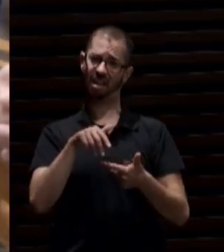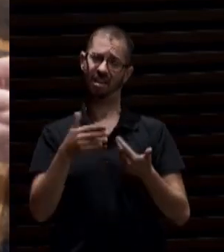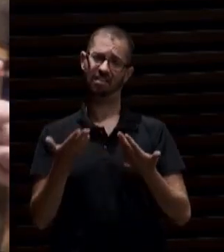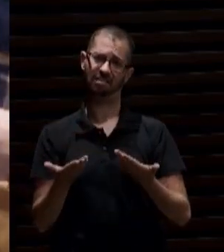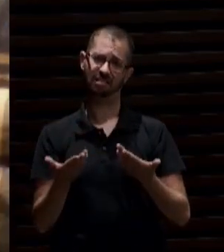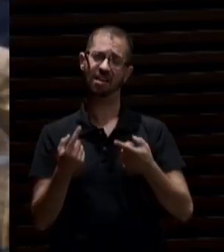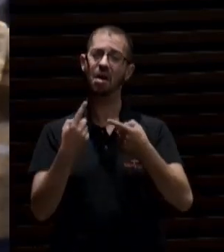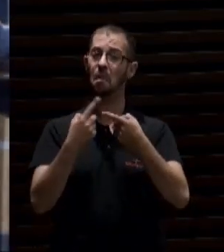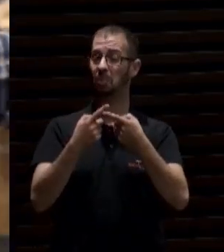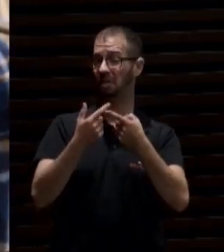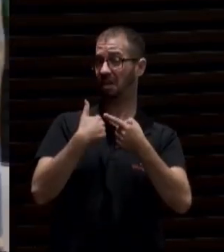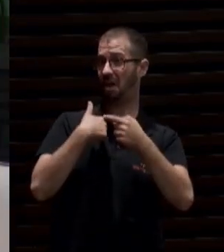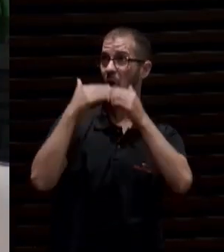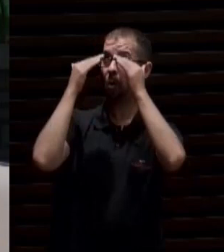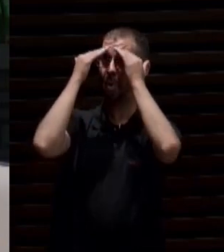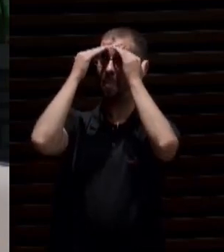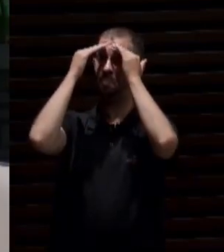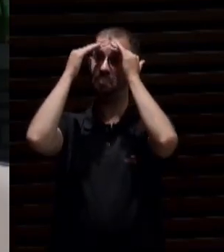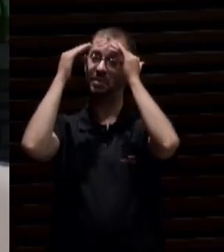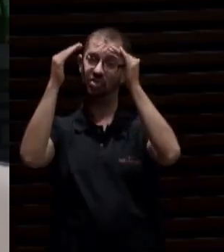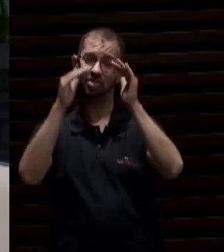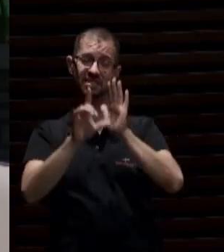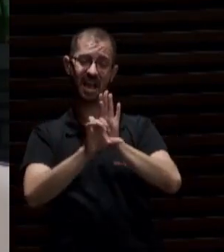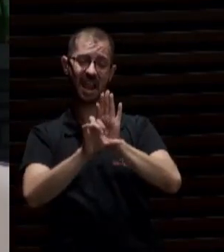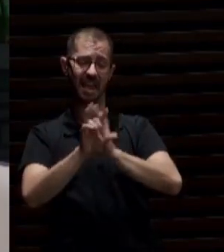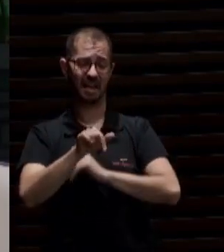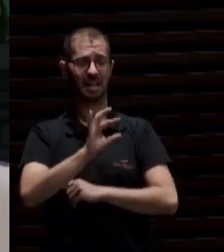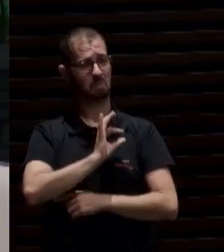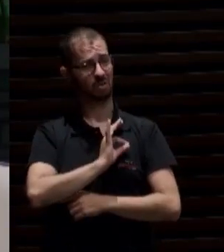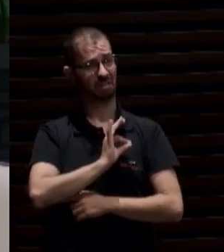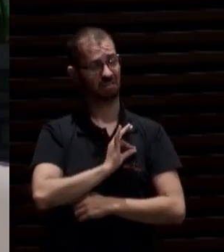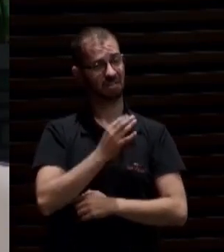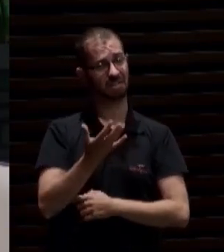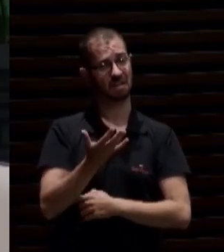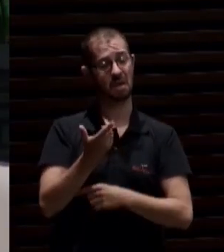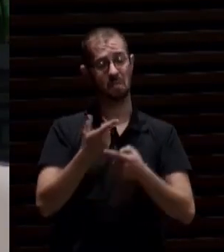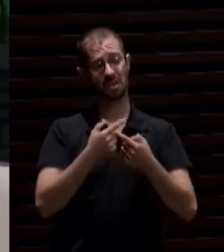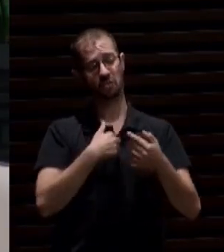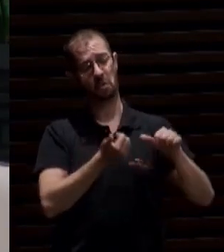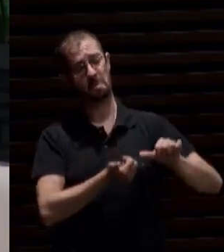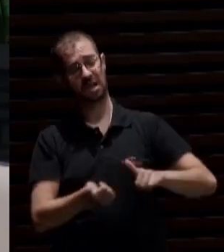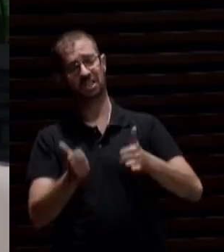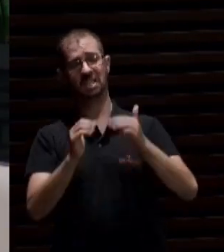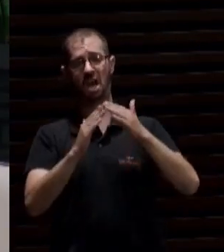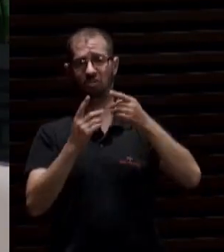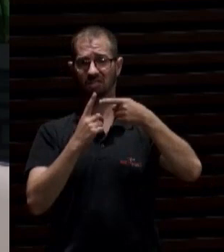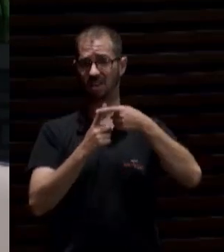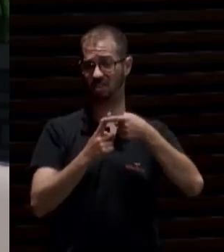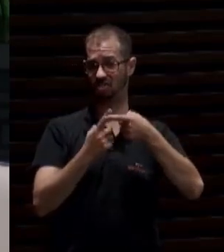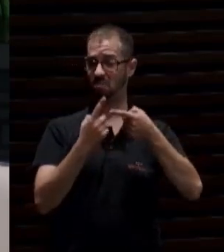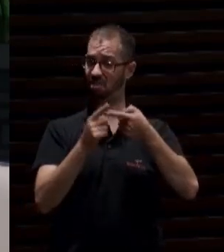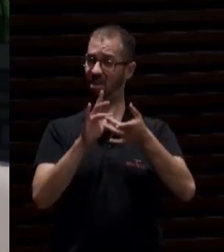que foi porque você foi obediente às leis civis? Você vai falar porque você foi batizado na igreja? Porque você casou